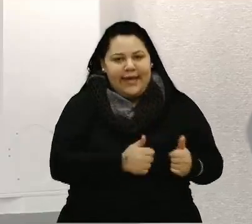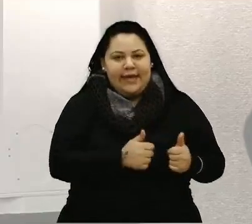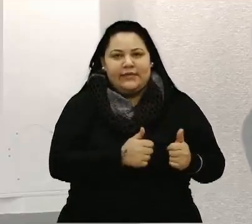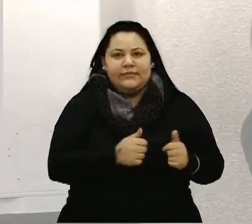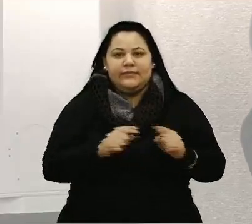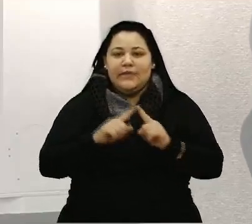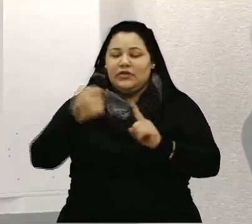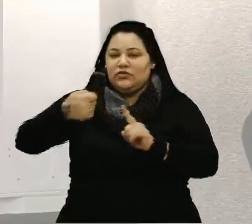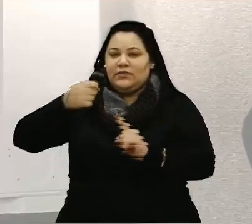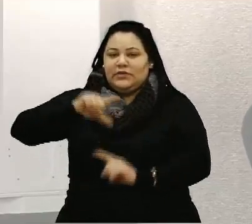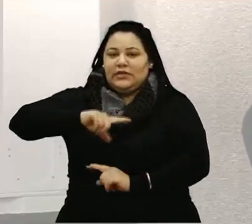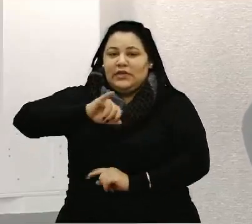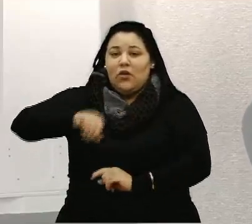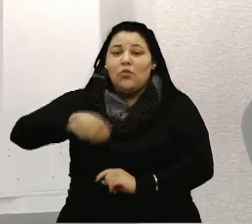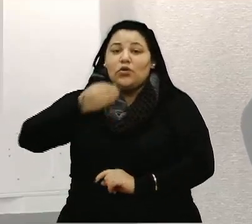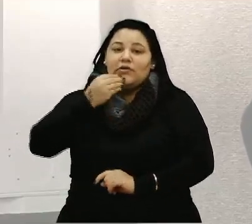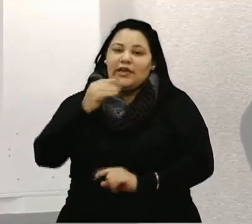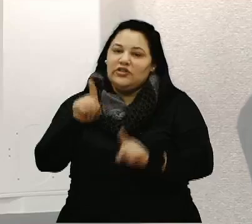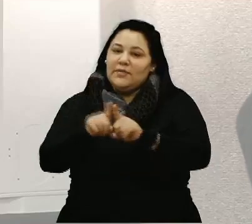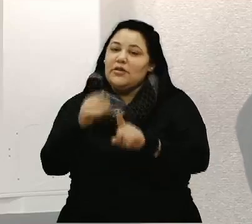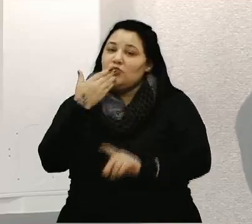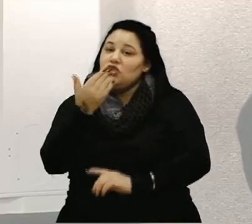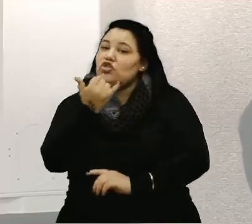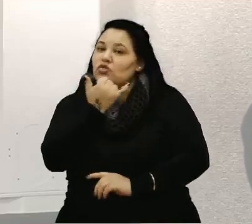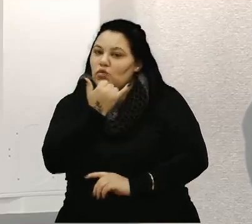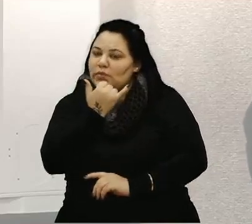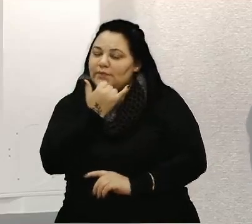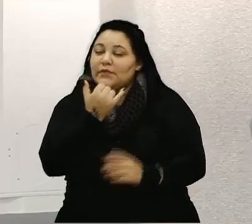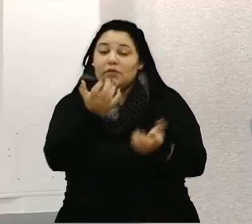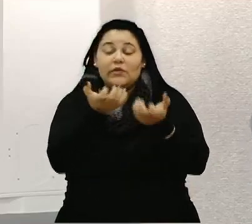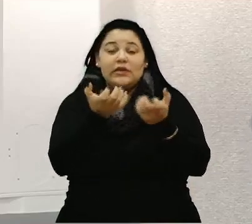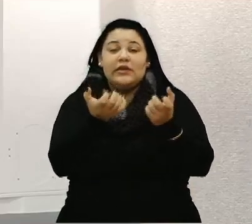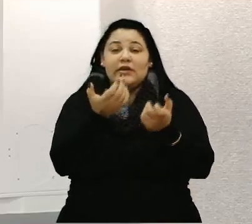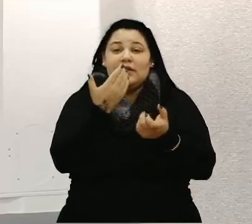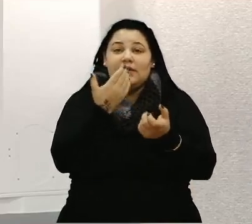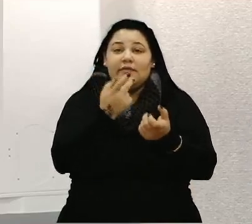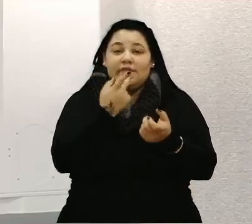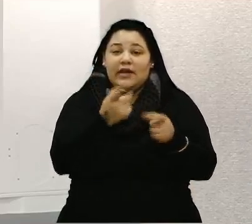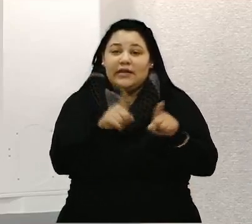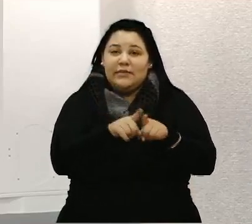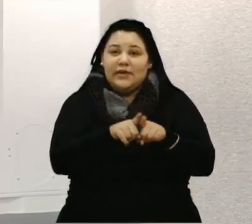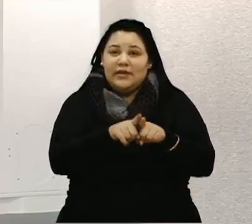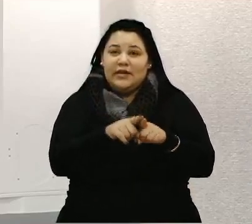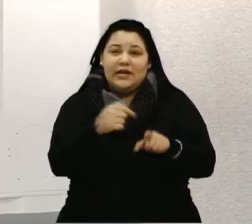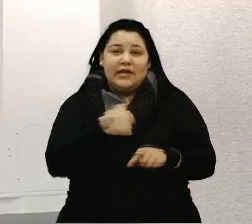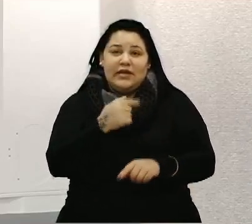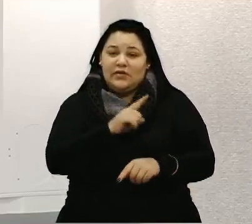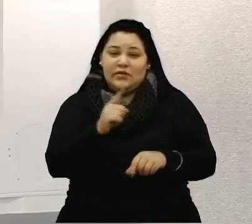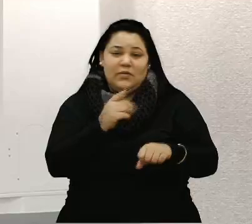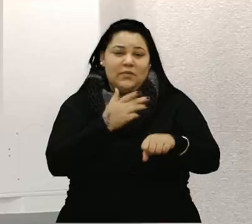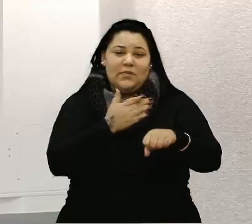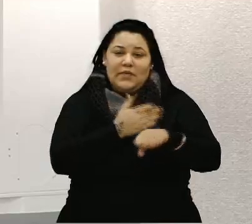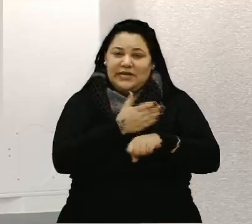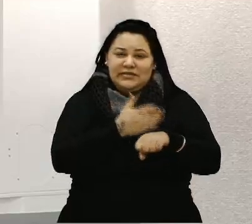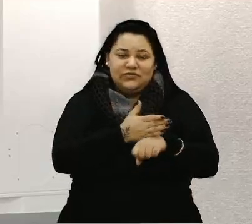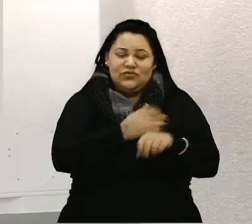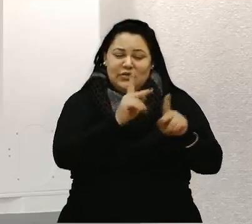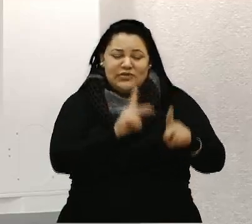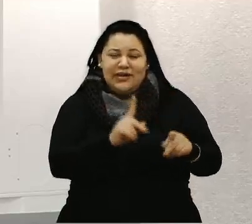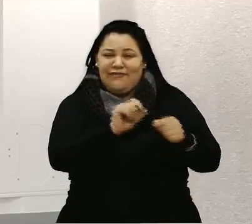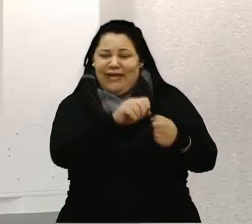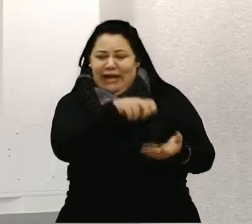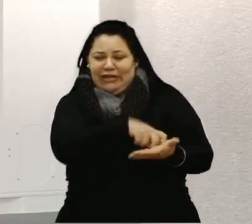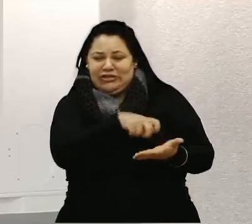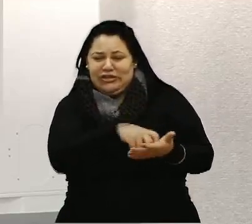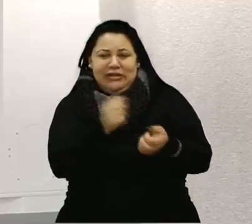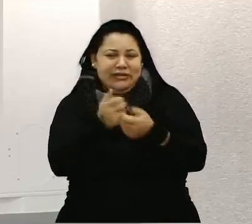a oportunidade de se redimir. Então eu queria dizer assim, que eu não sou da turma de guilhotina, não sou a turma do machismo,